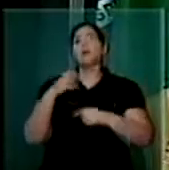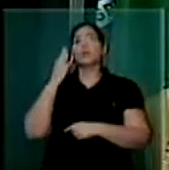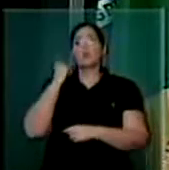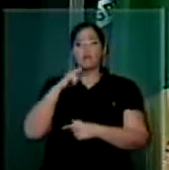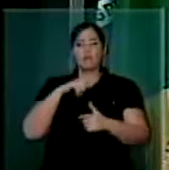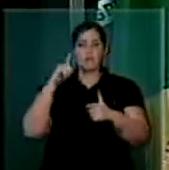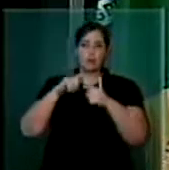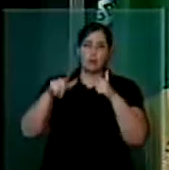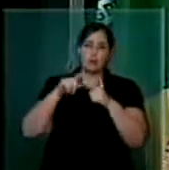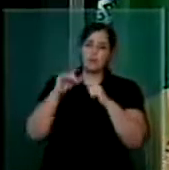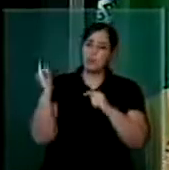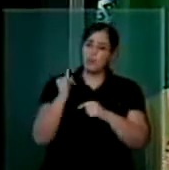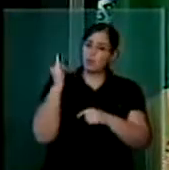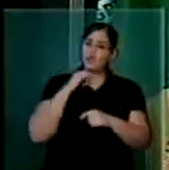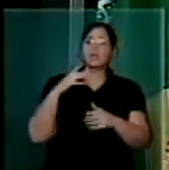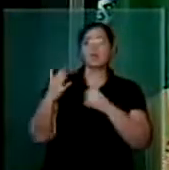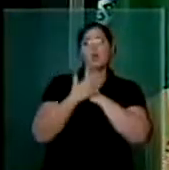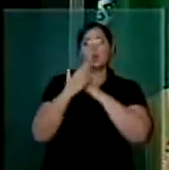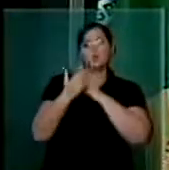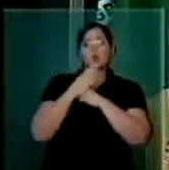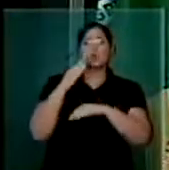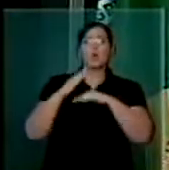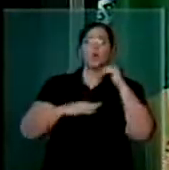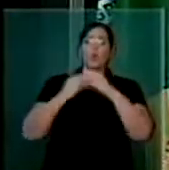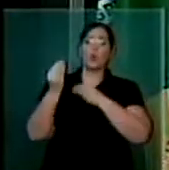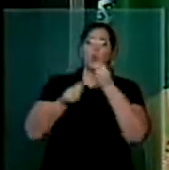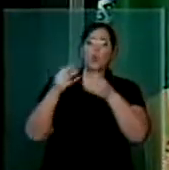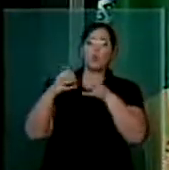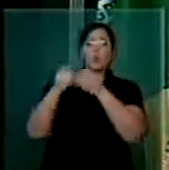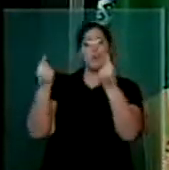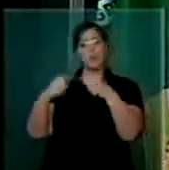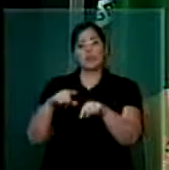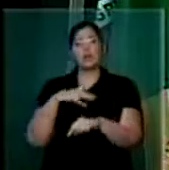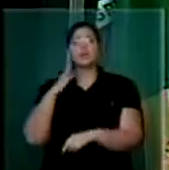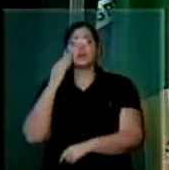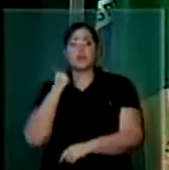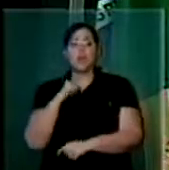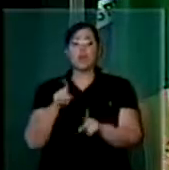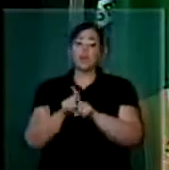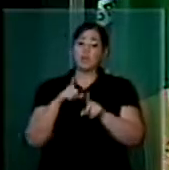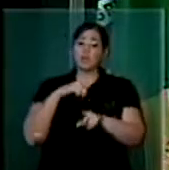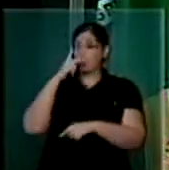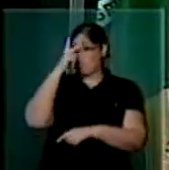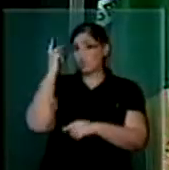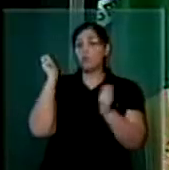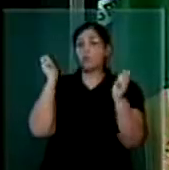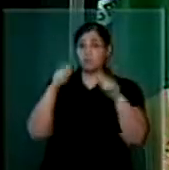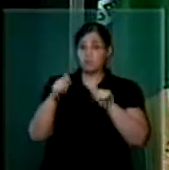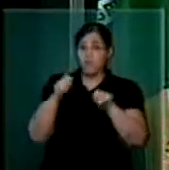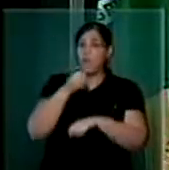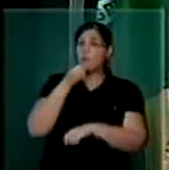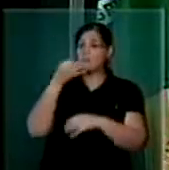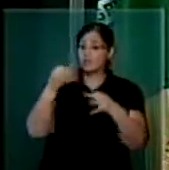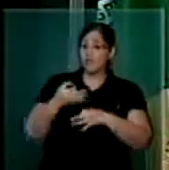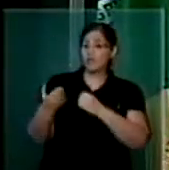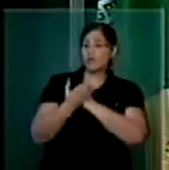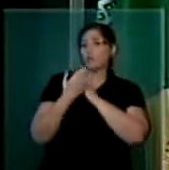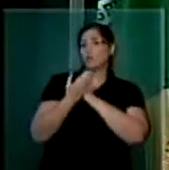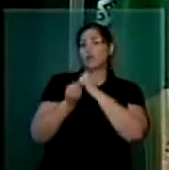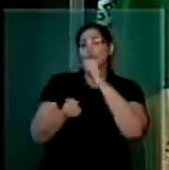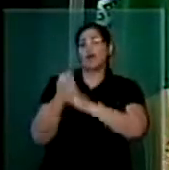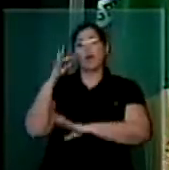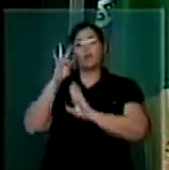há importantes contribuições à vida da oposição, sei que tem pessoas capacitadas e competentes para